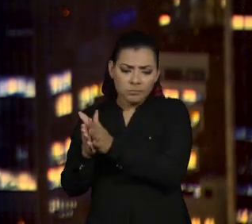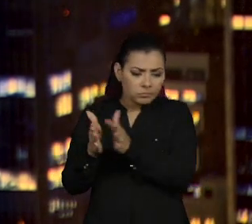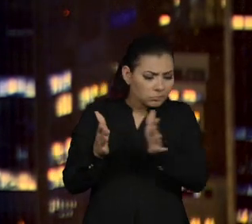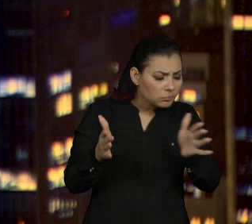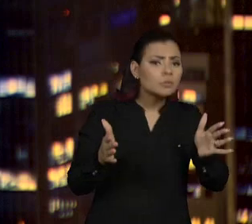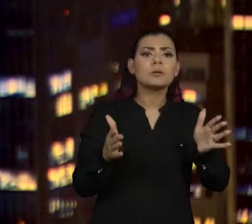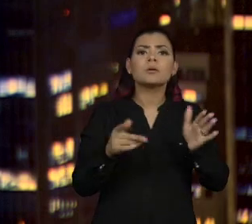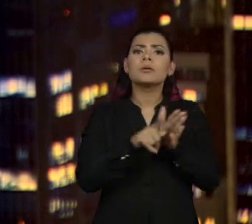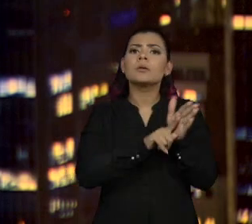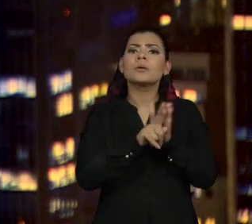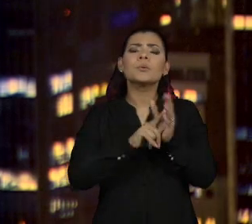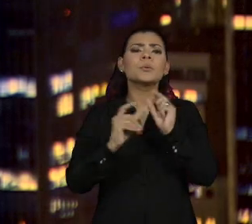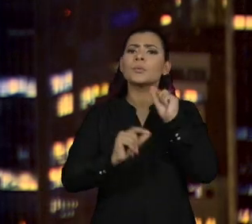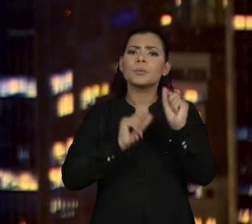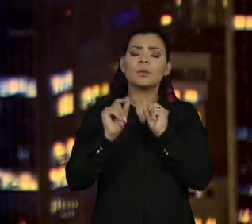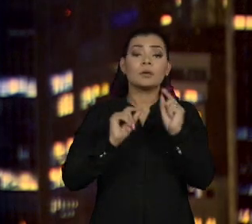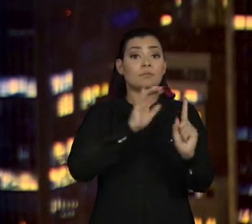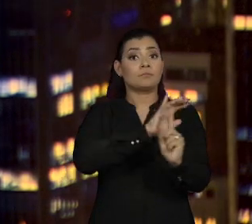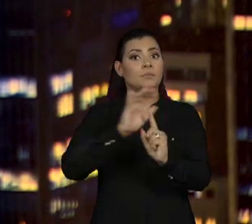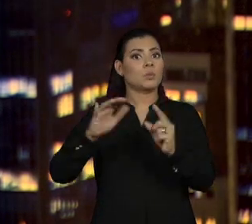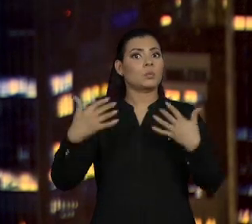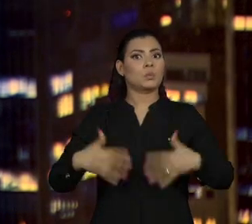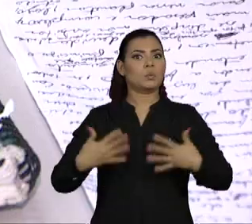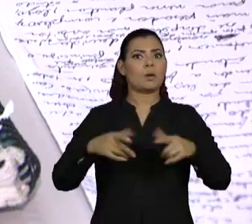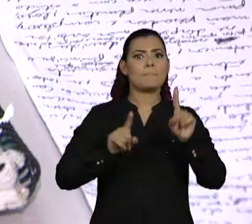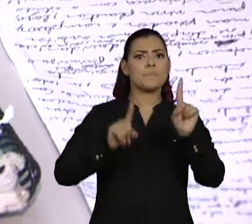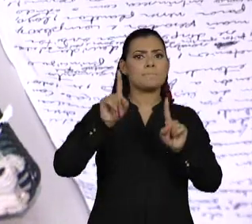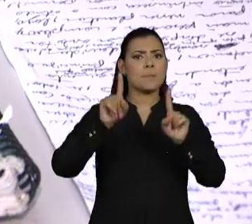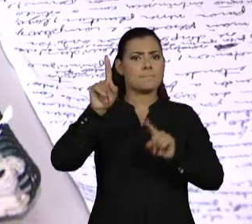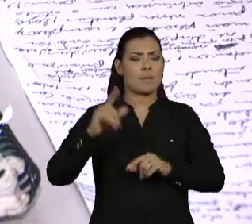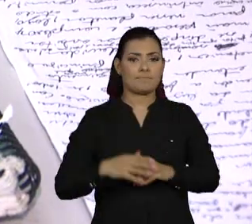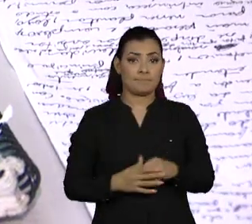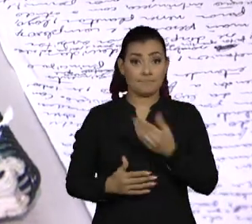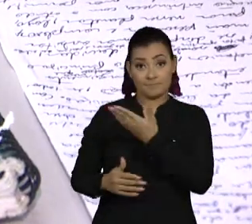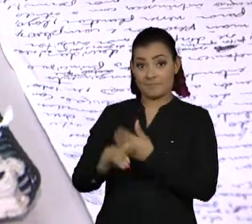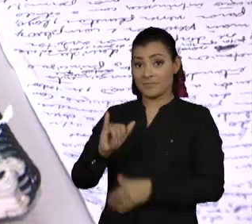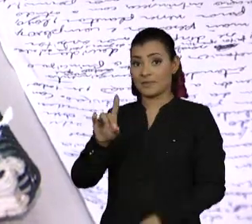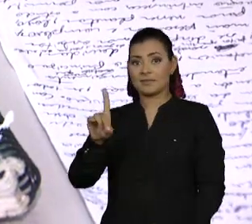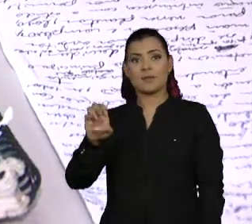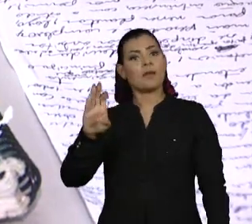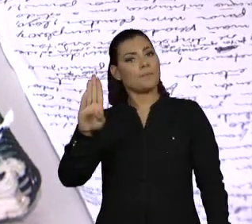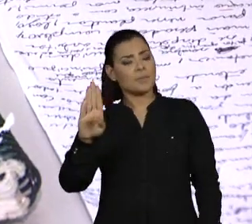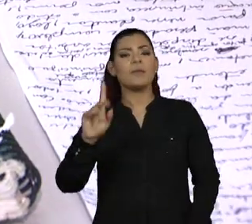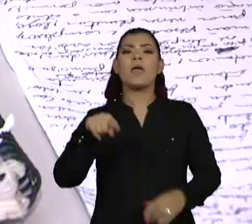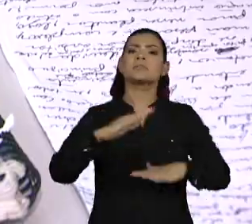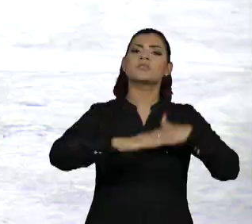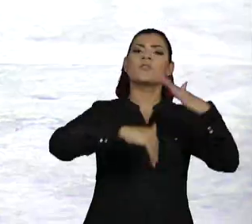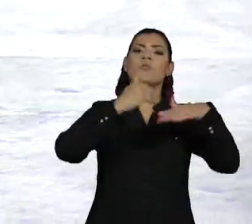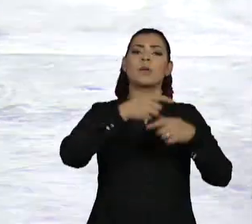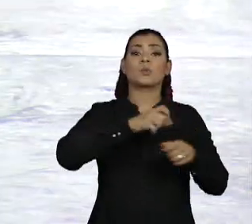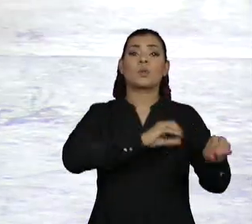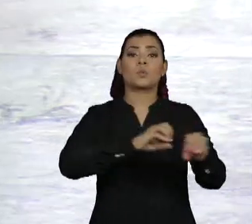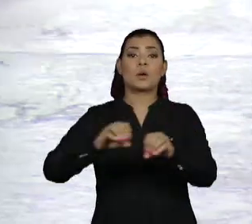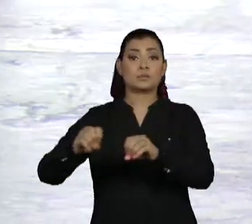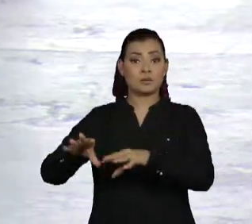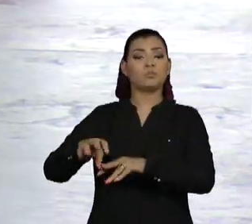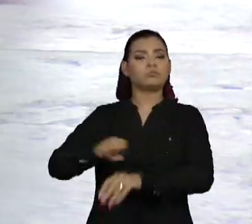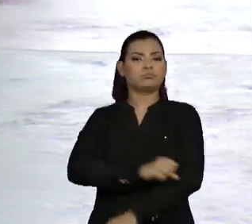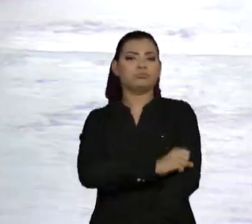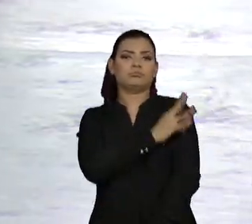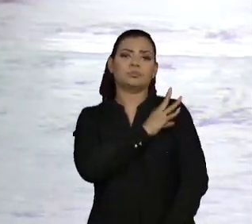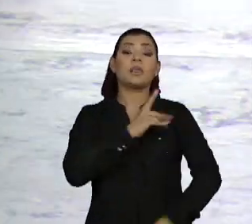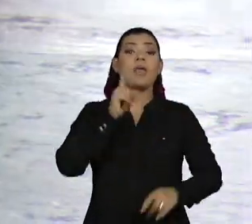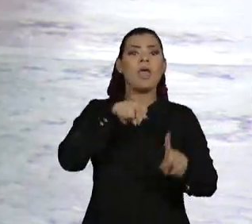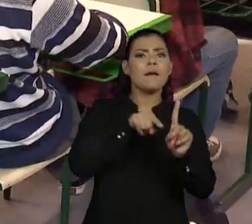caminhos para que os índices possam atingir patamares mais altos. O IDEB, Índice de Desenvolvimento da Educação Básica, funciona